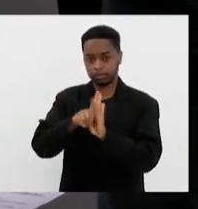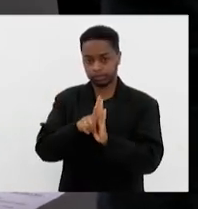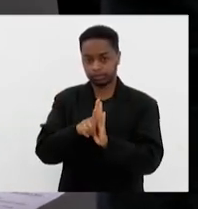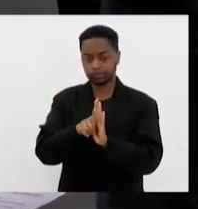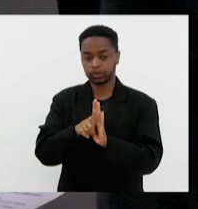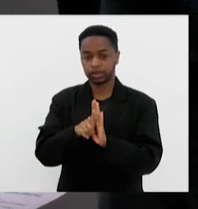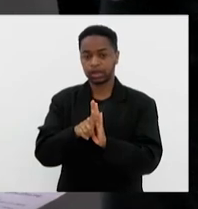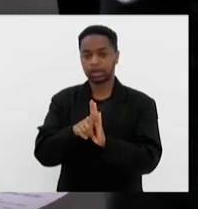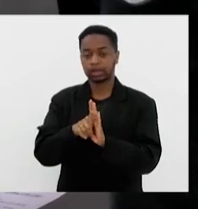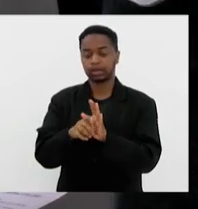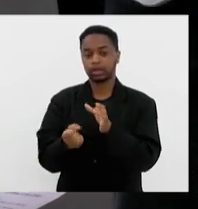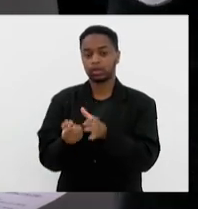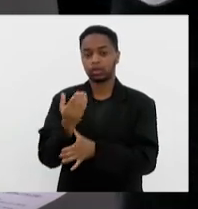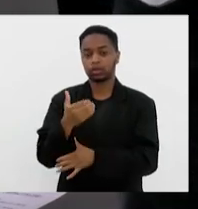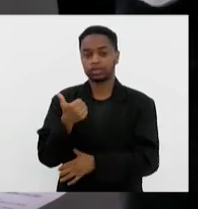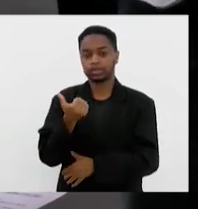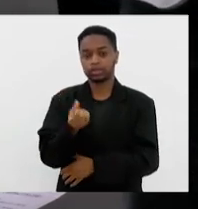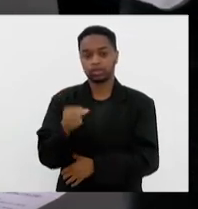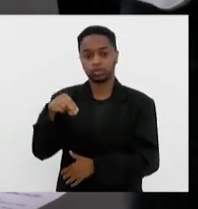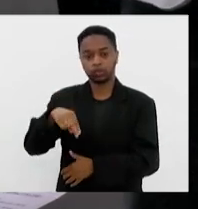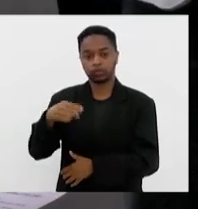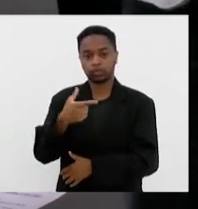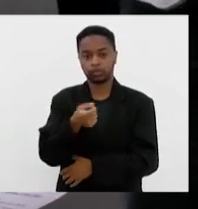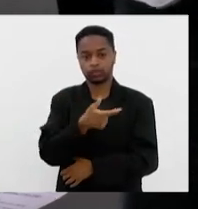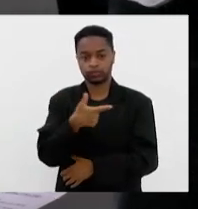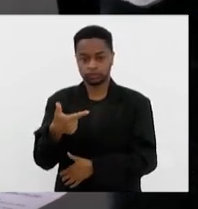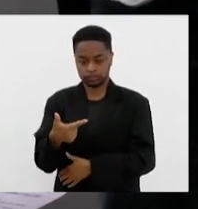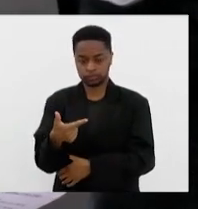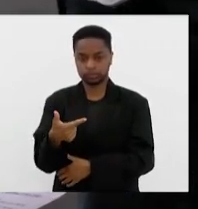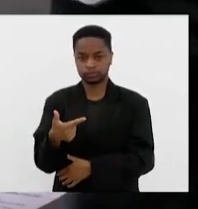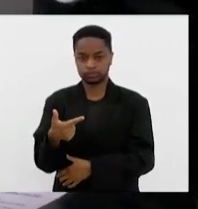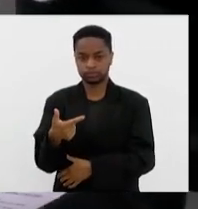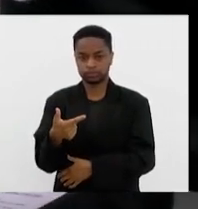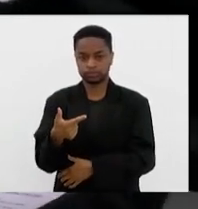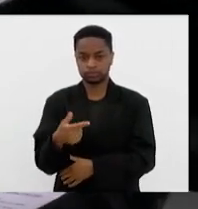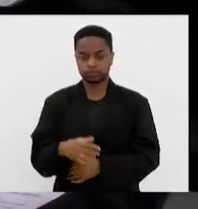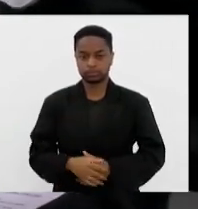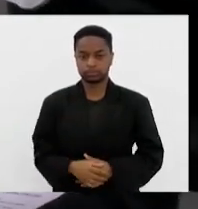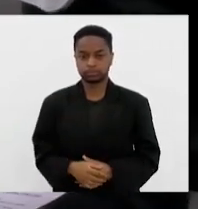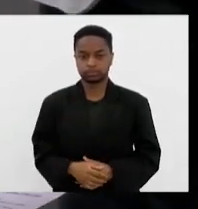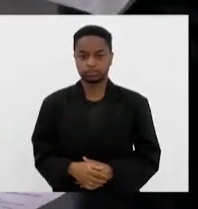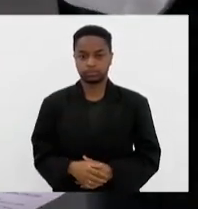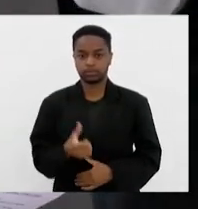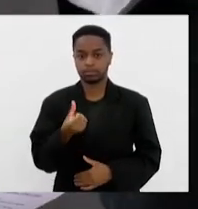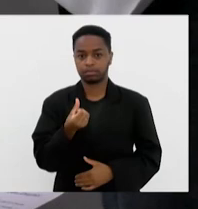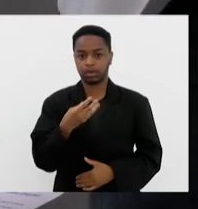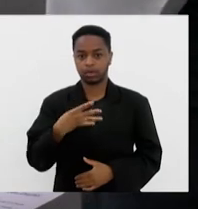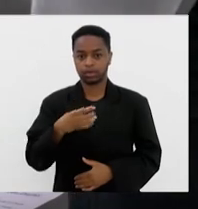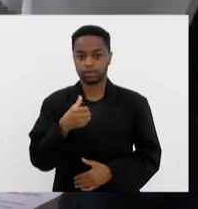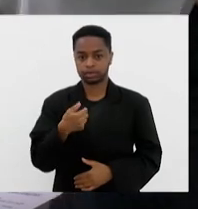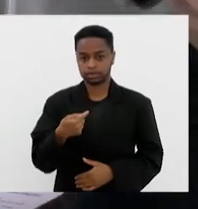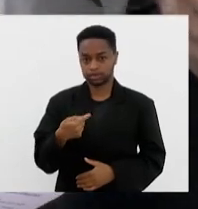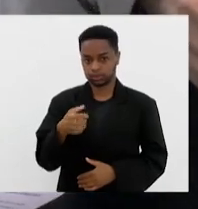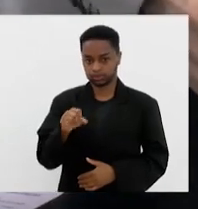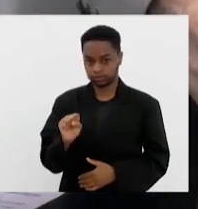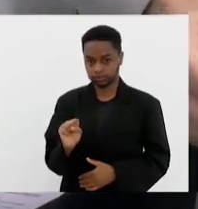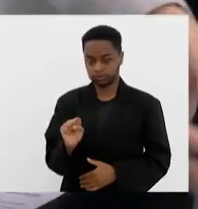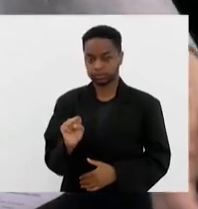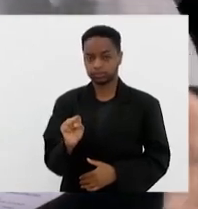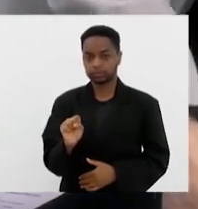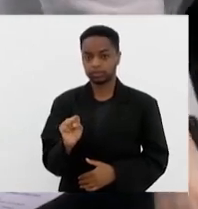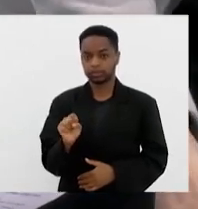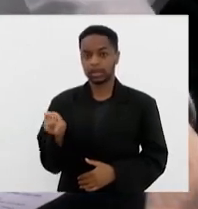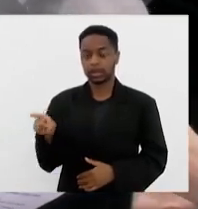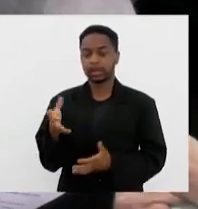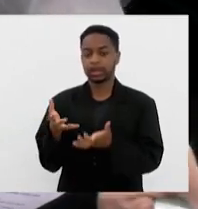de 16 de novembro de 22. É o projeto de lei 6478. E ele